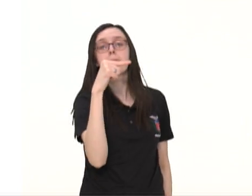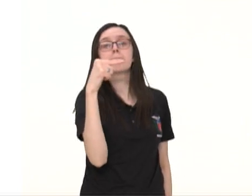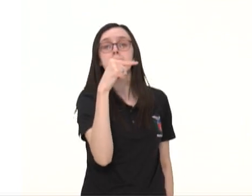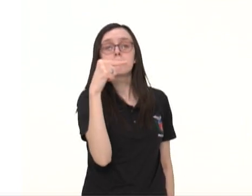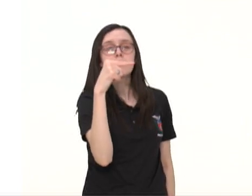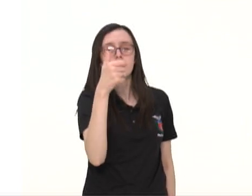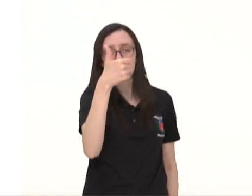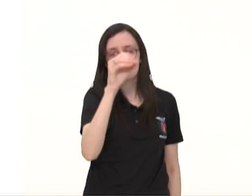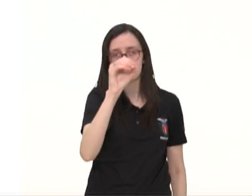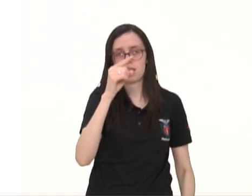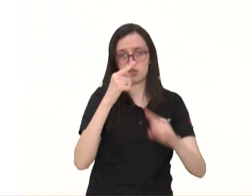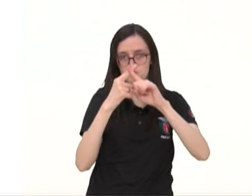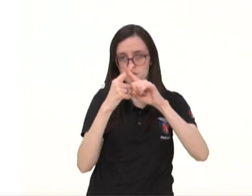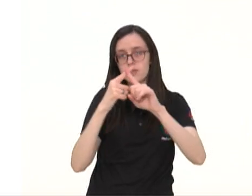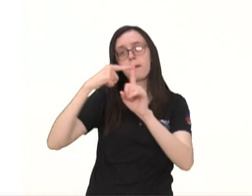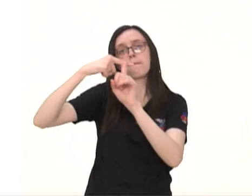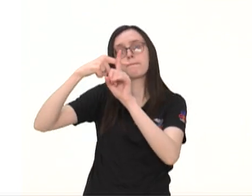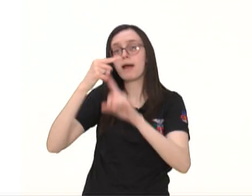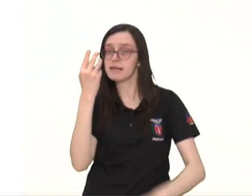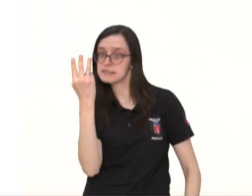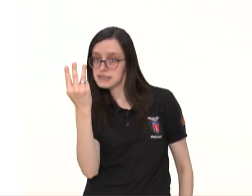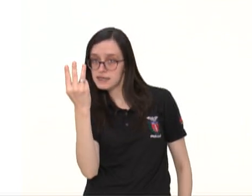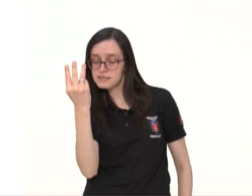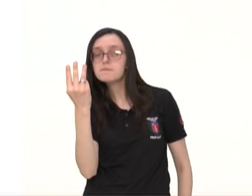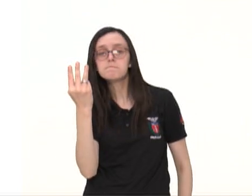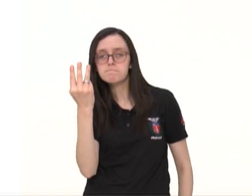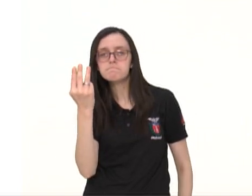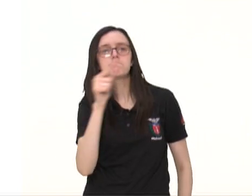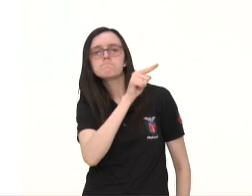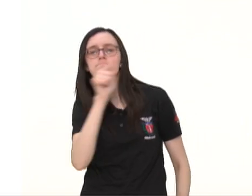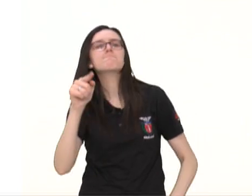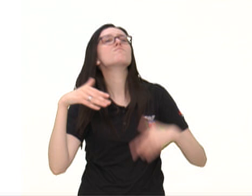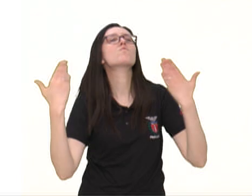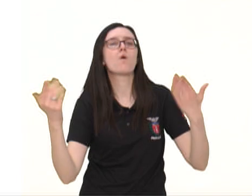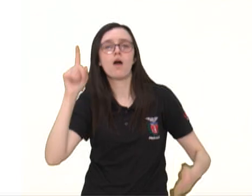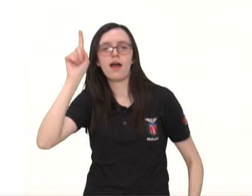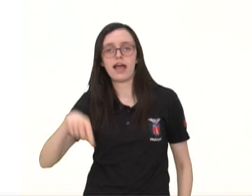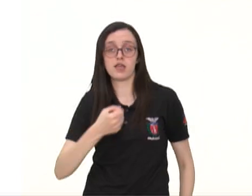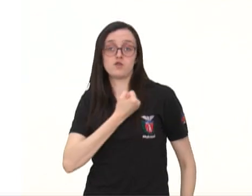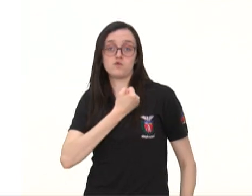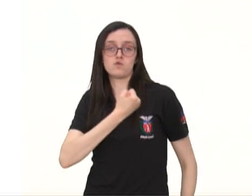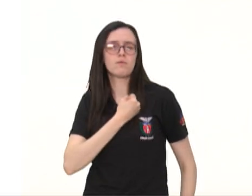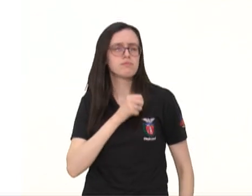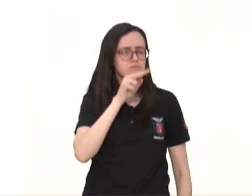menos 10x mais 3 pelos seus coeficientes,